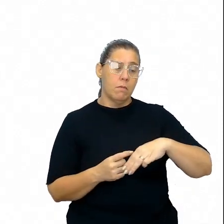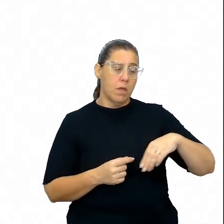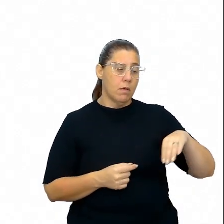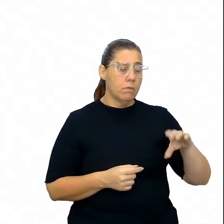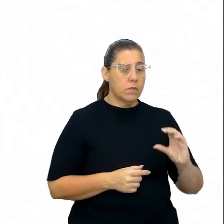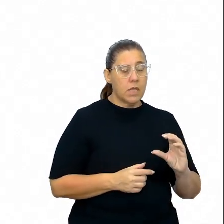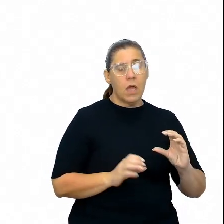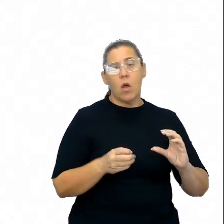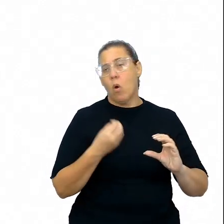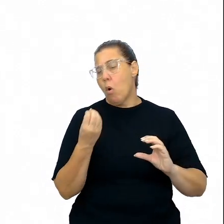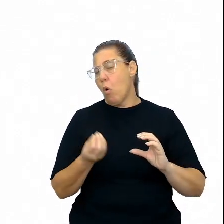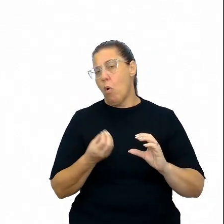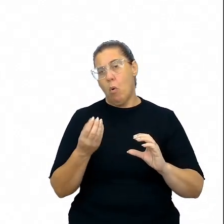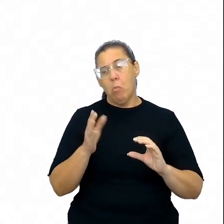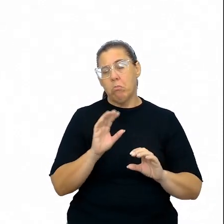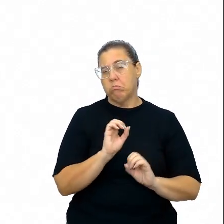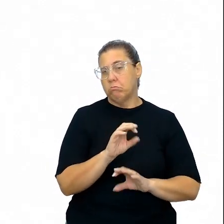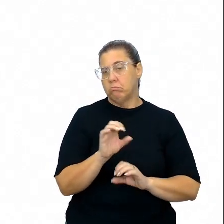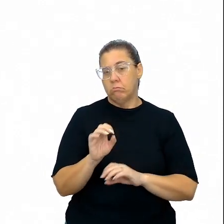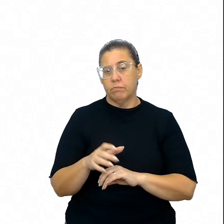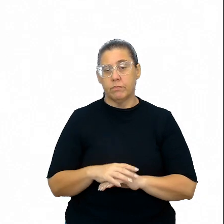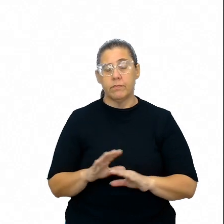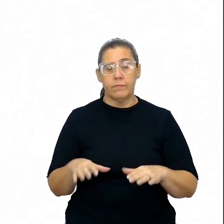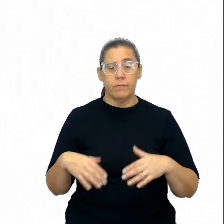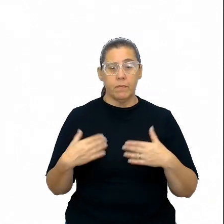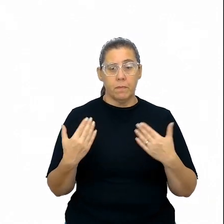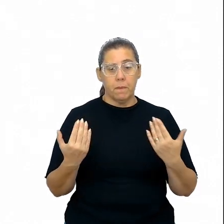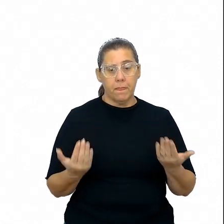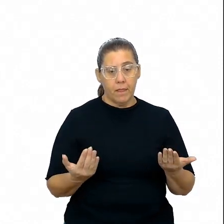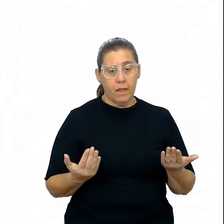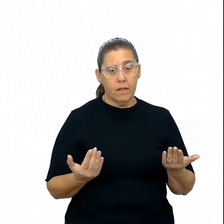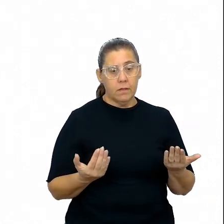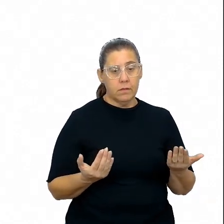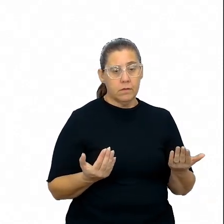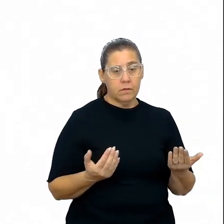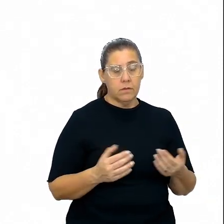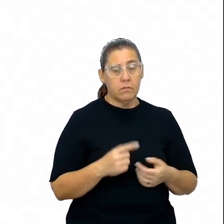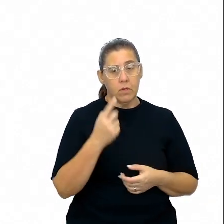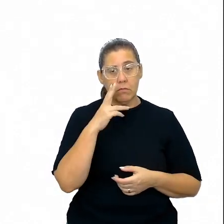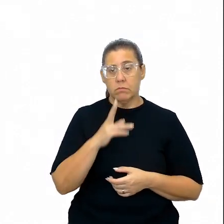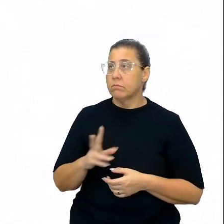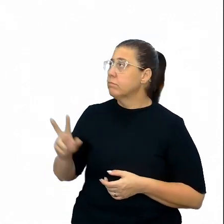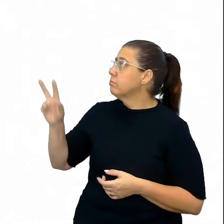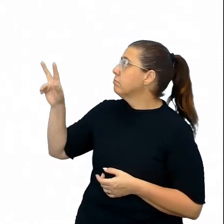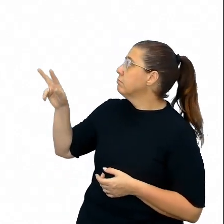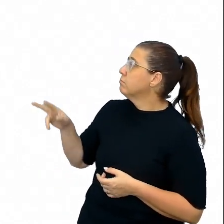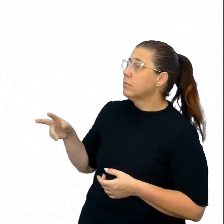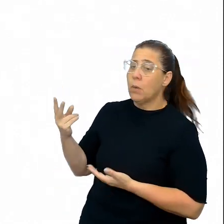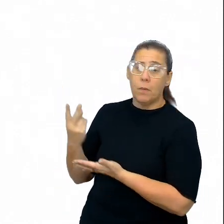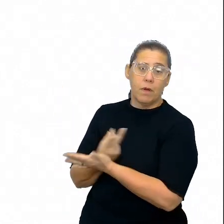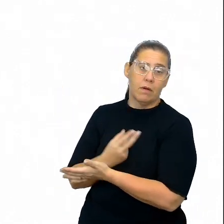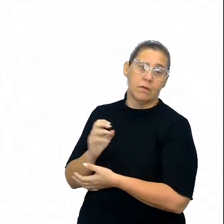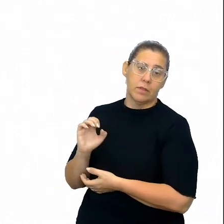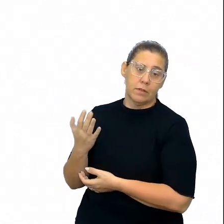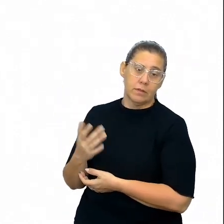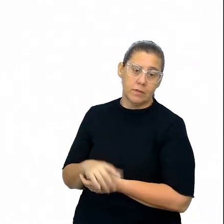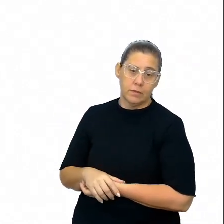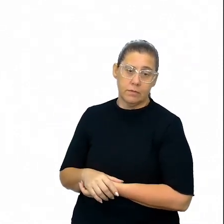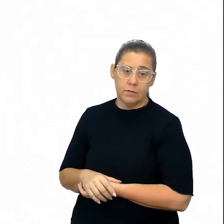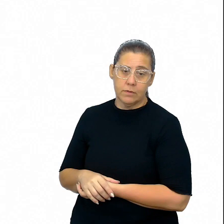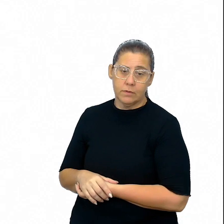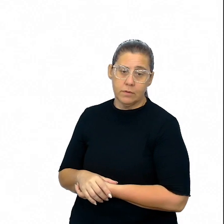como a gente conduz esse ensino. Então, na verdade, quando ele olha isso daí, é um equívoco que está ocorrendo. Olha na de baixo,